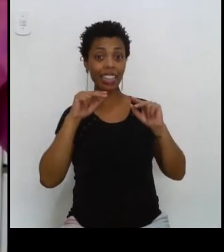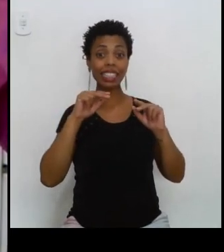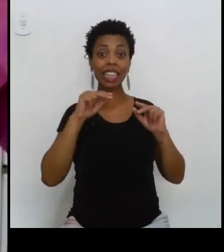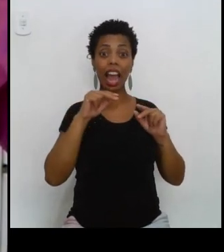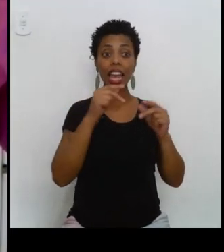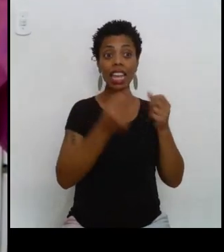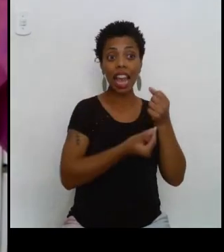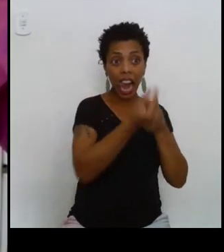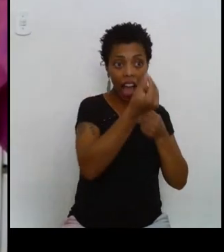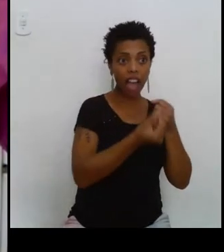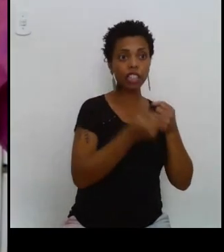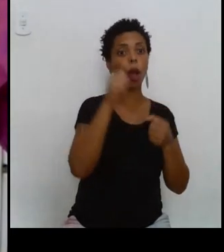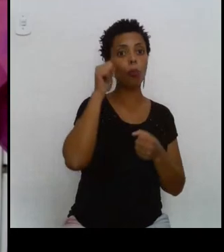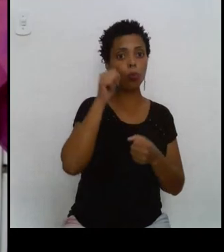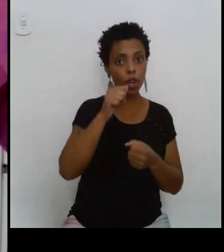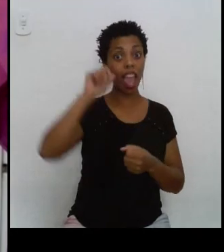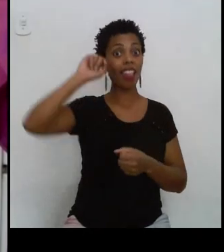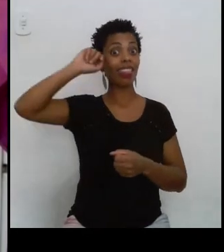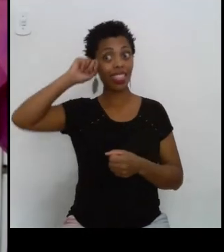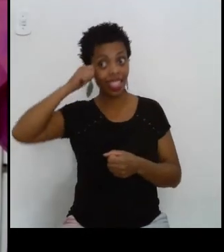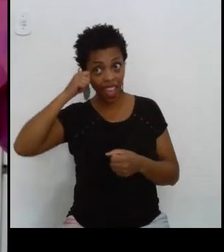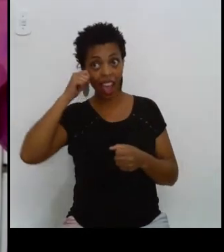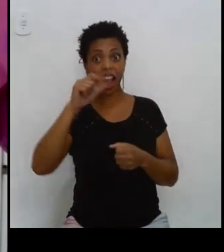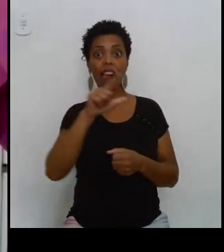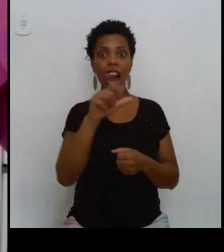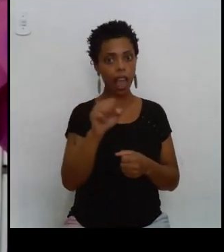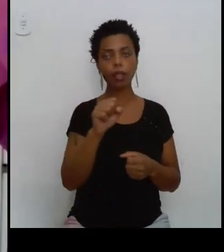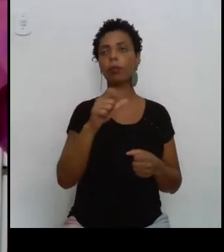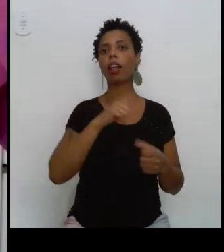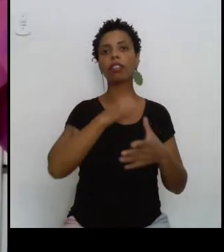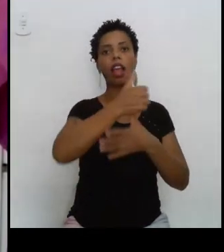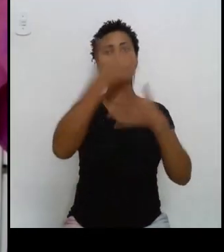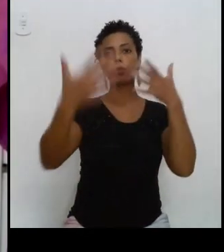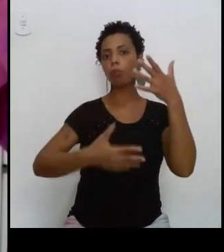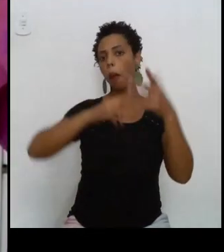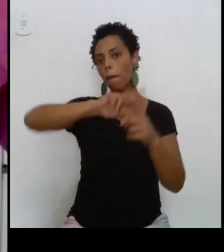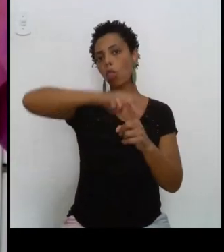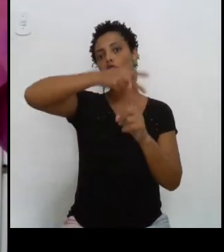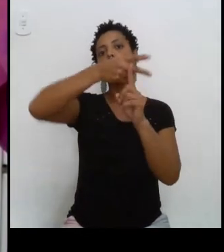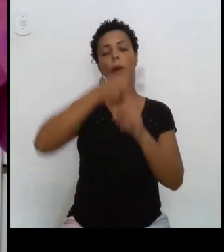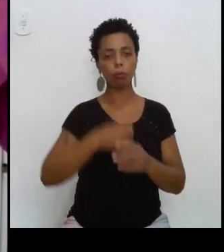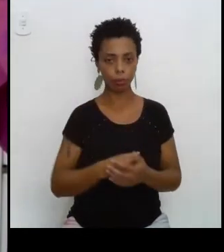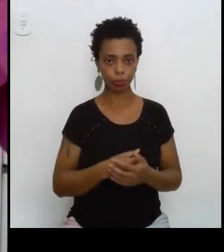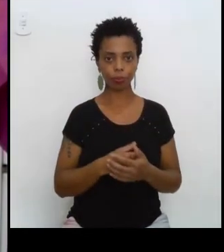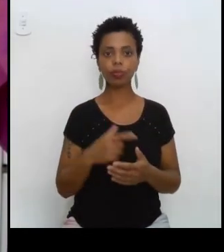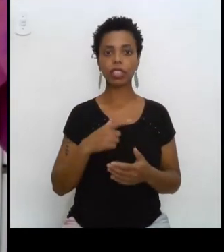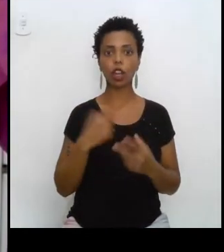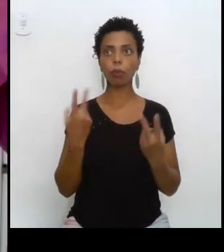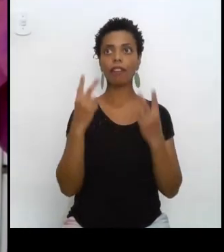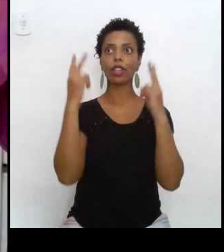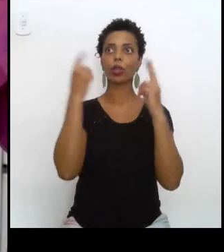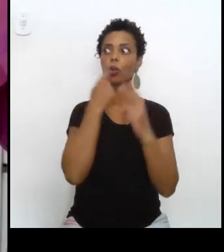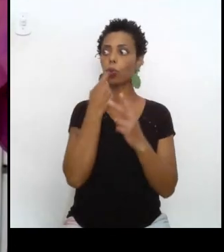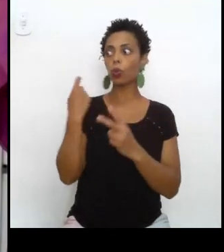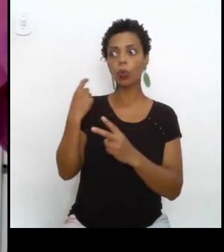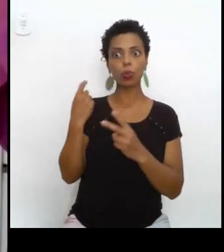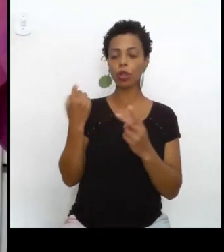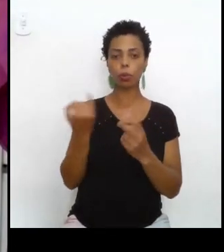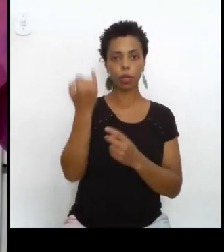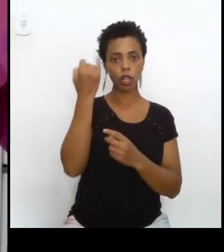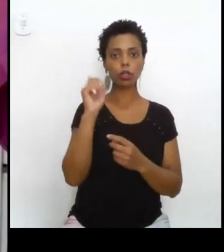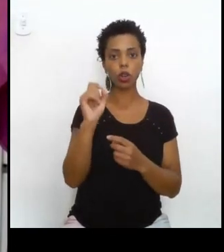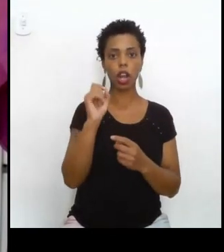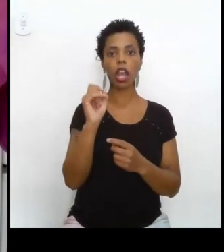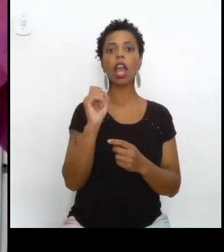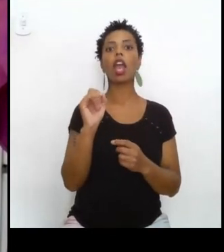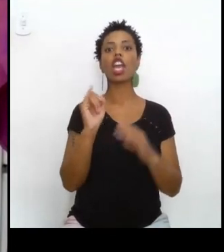sempre sabe como está aí no índice de maior vulnerabilidade a gente pega uma vitória importante recentemente o Instituto Brasileiro de geografia e